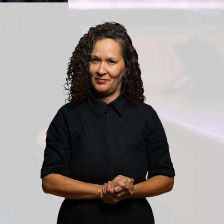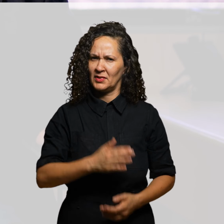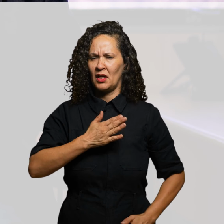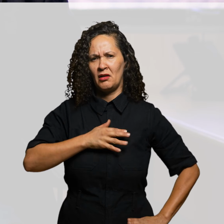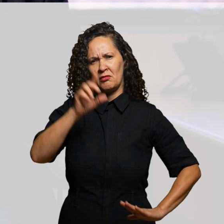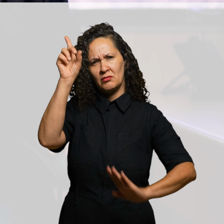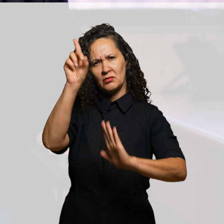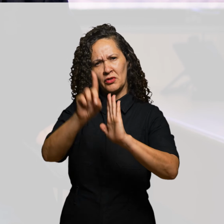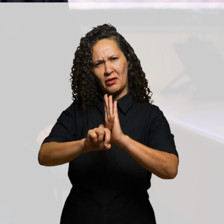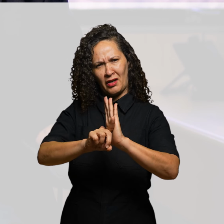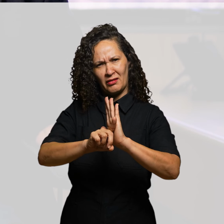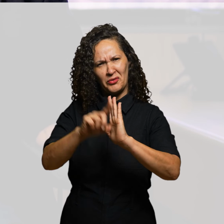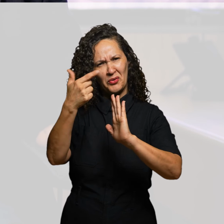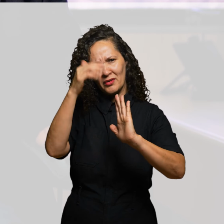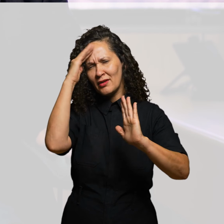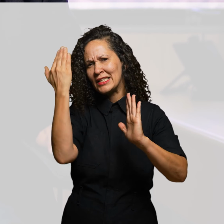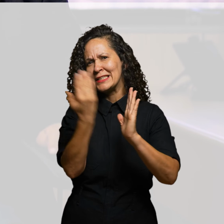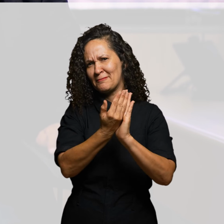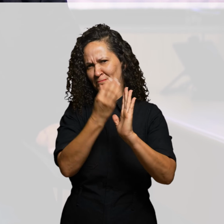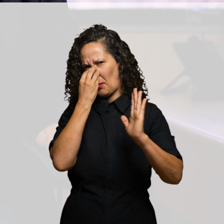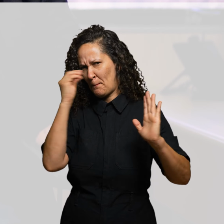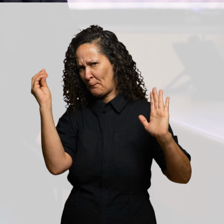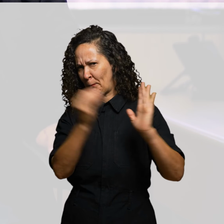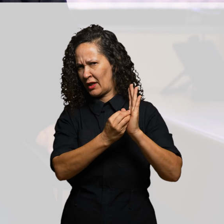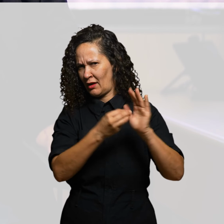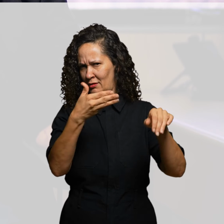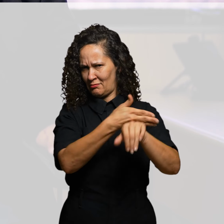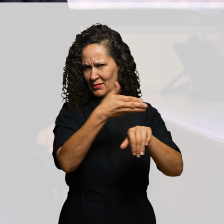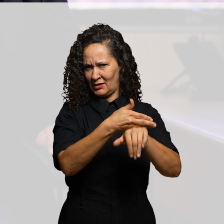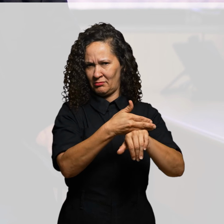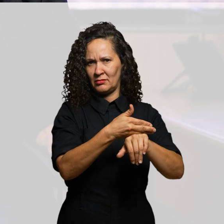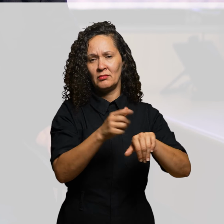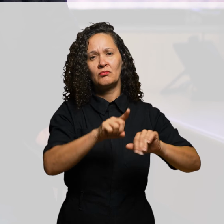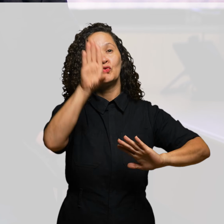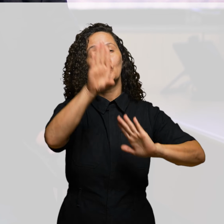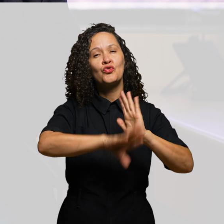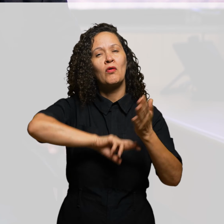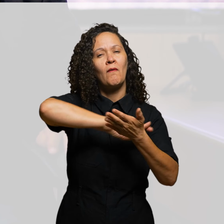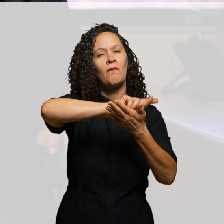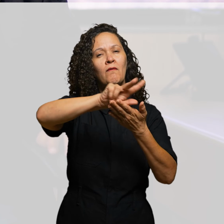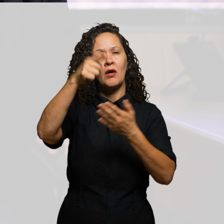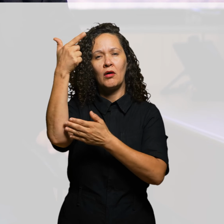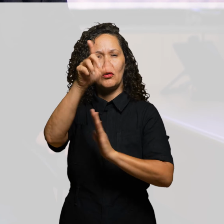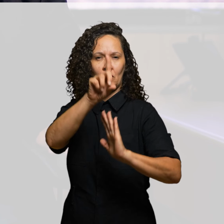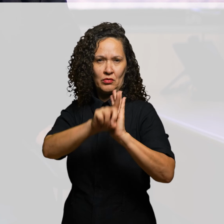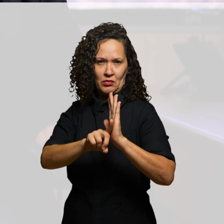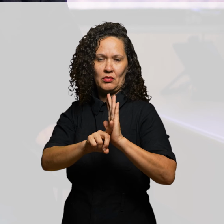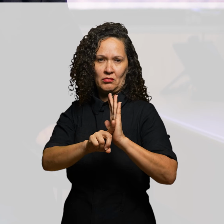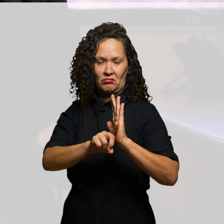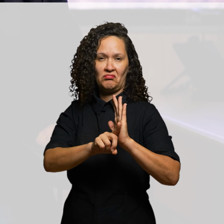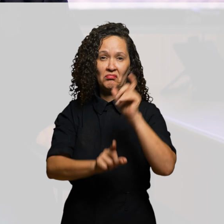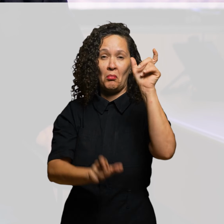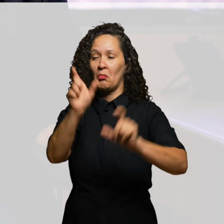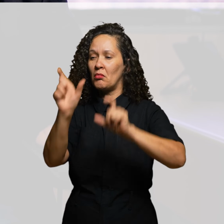meu direito violado de participar, violou uma série de outros direitos que ali estavam, que